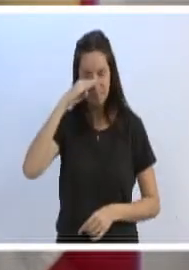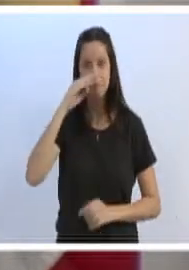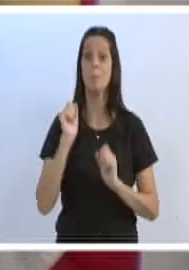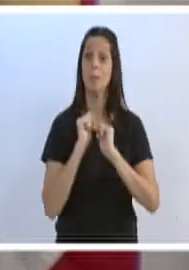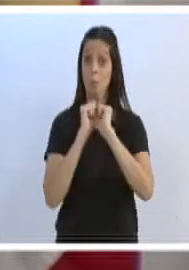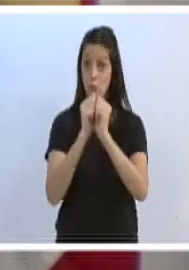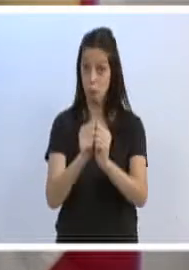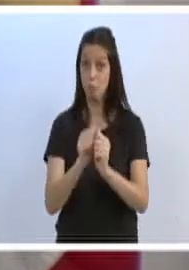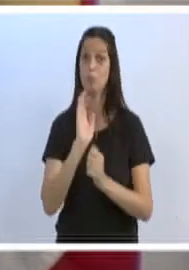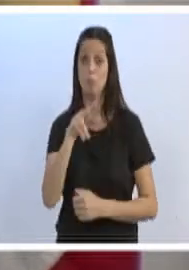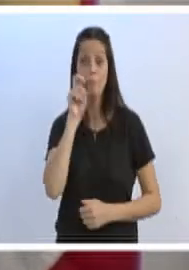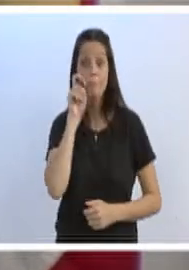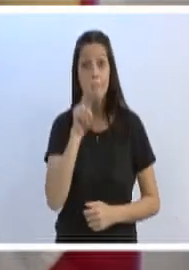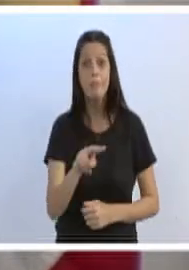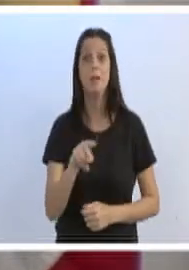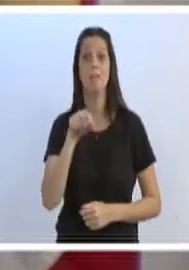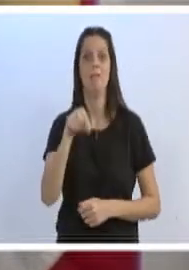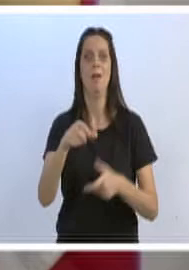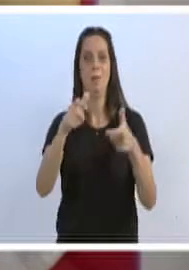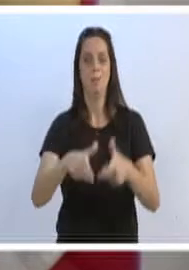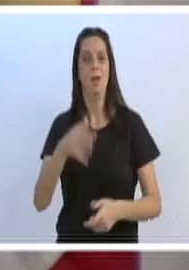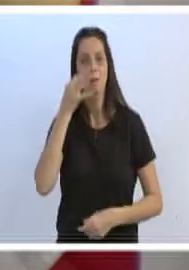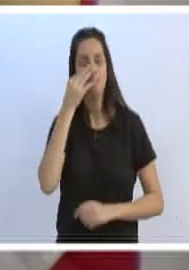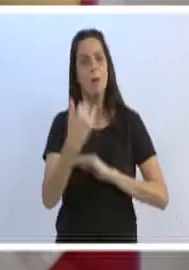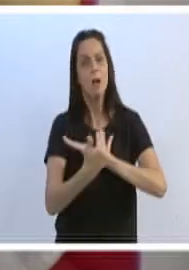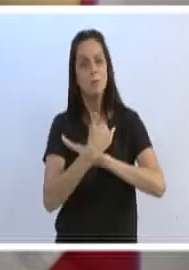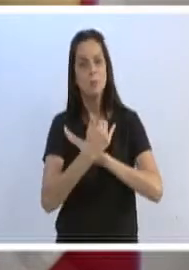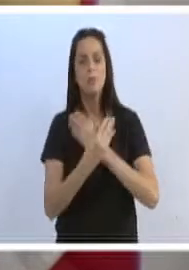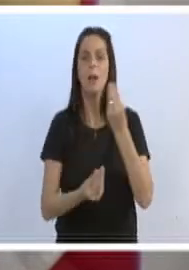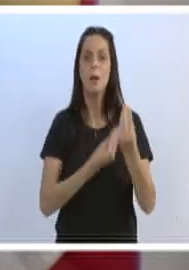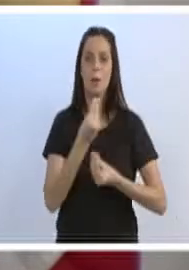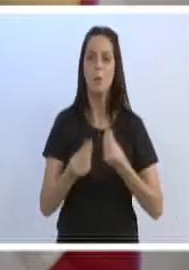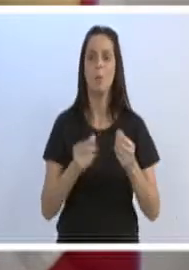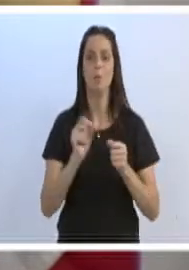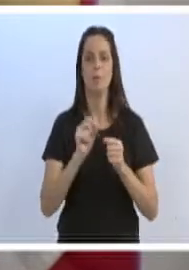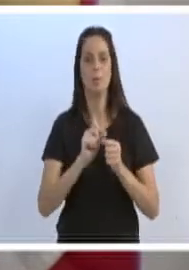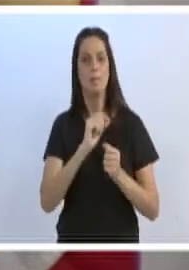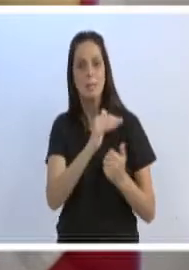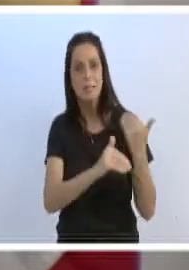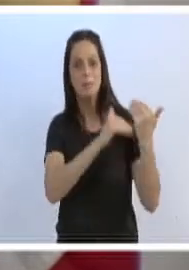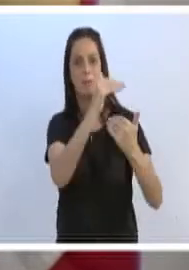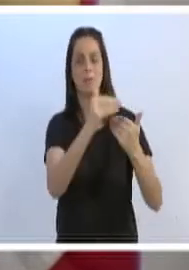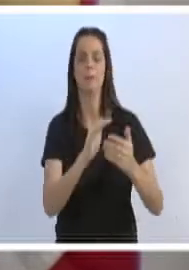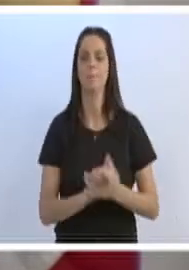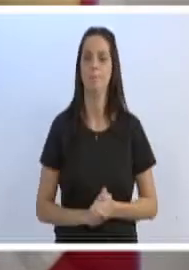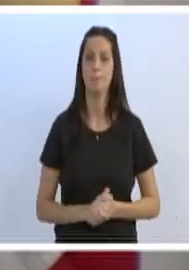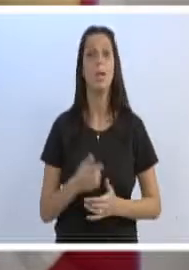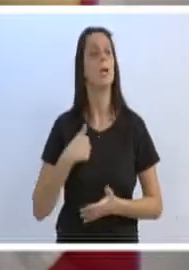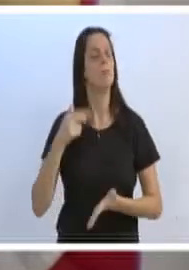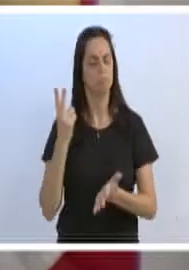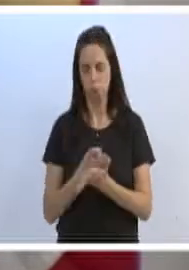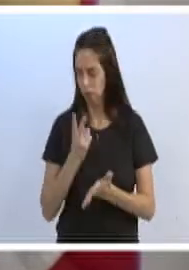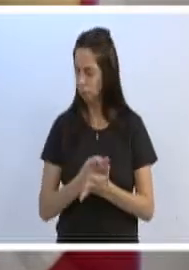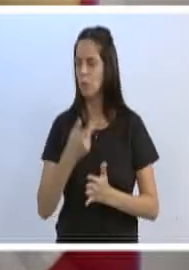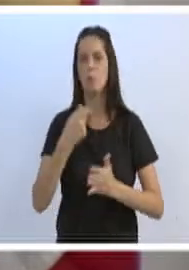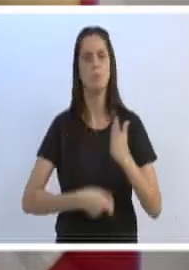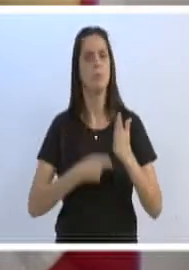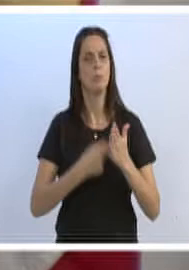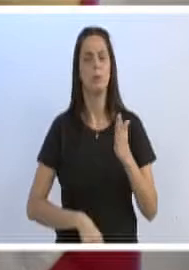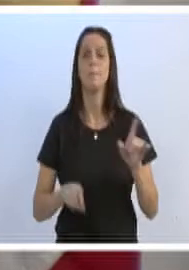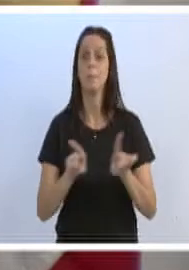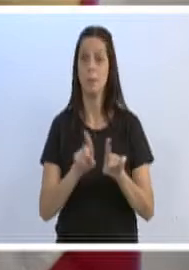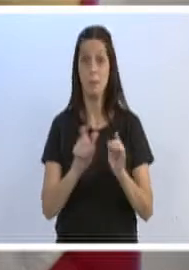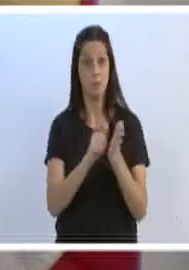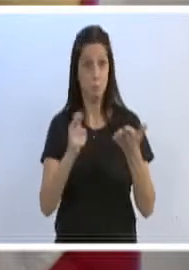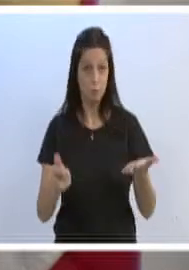estiveram presente pra nos ajudar com relação a esse processo e vou continuar cobrando inclusive o jornal de santa catarina